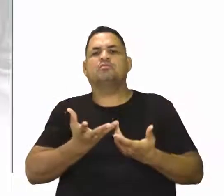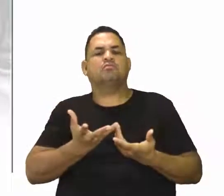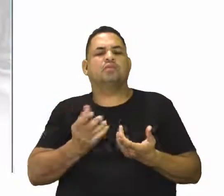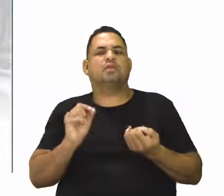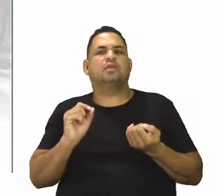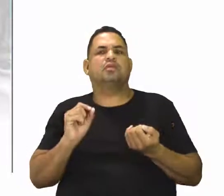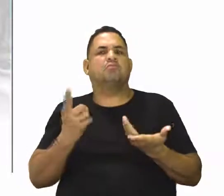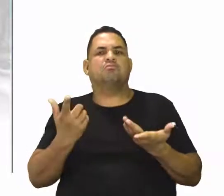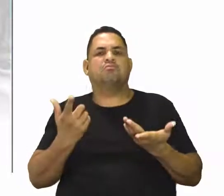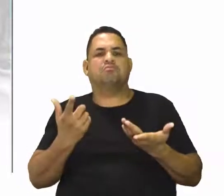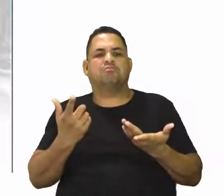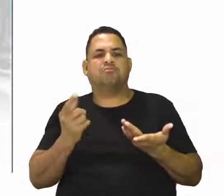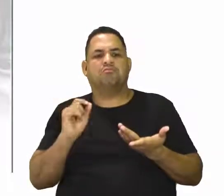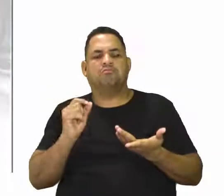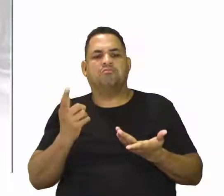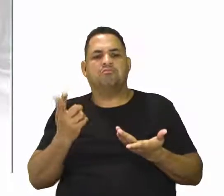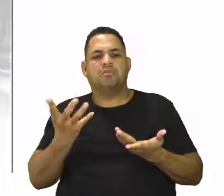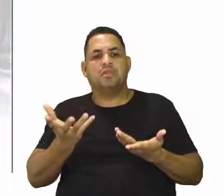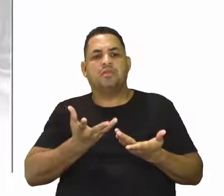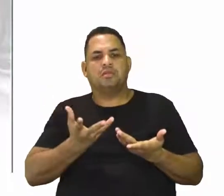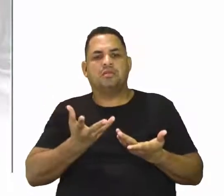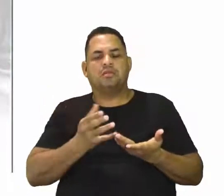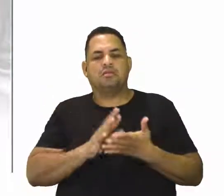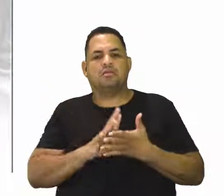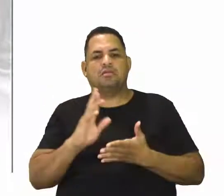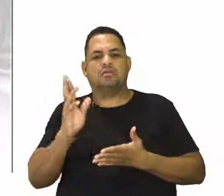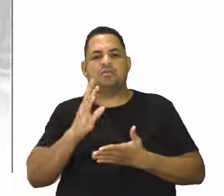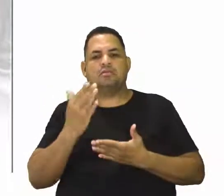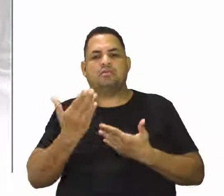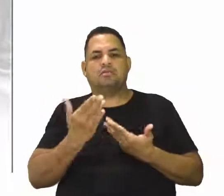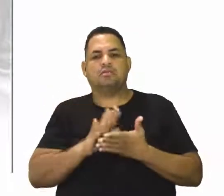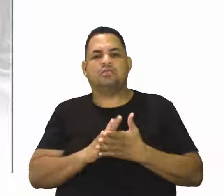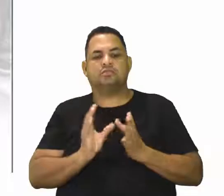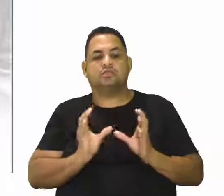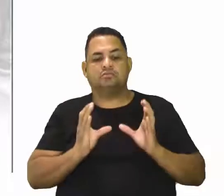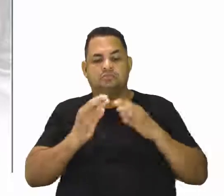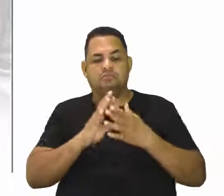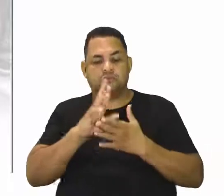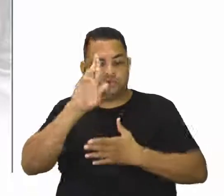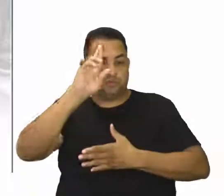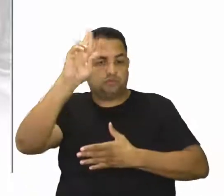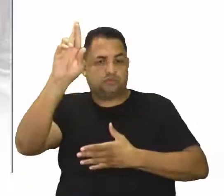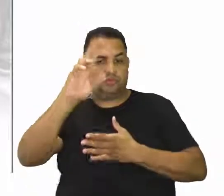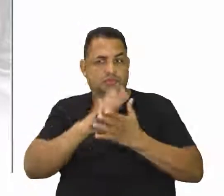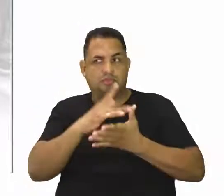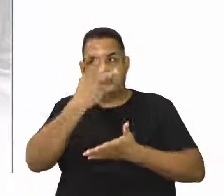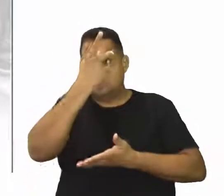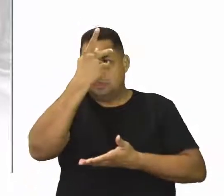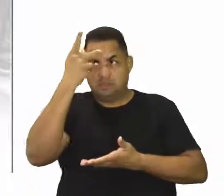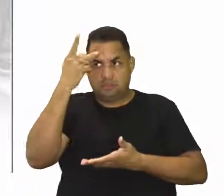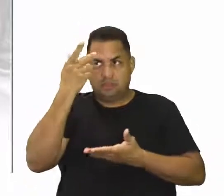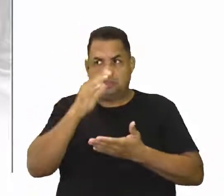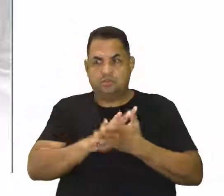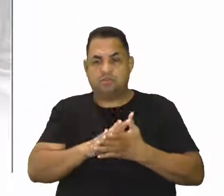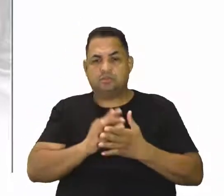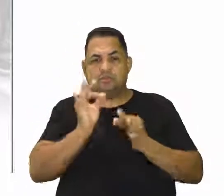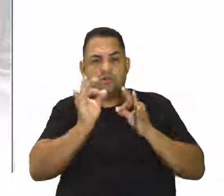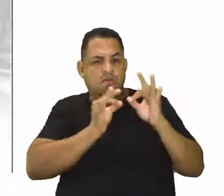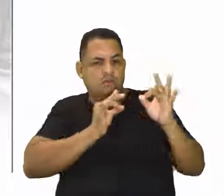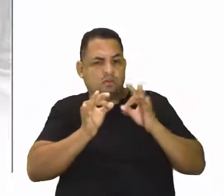Quito isso quem está à frente desse grupo quem são as pessoas